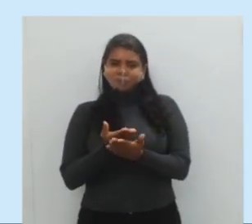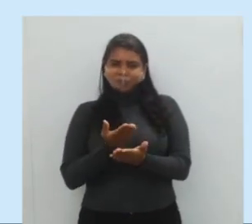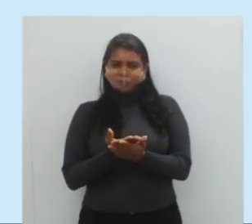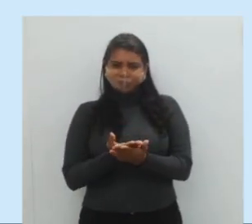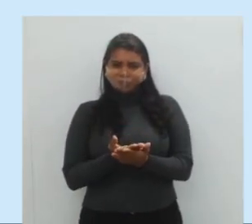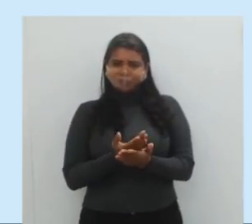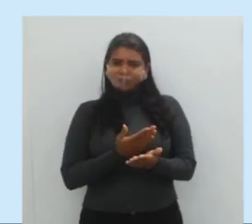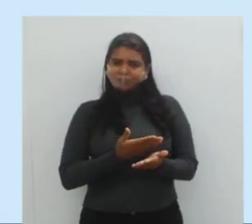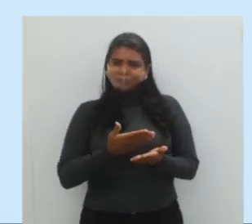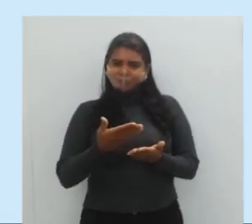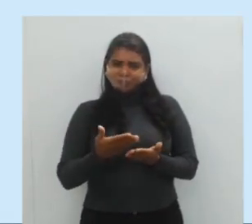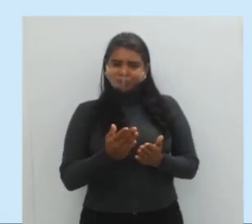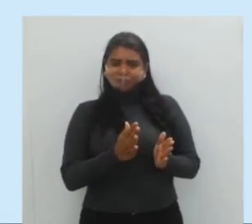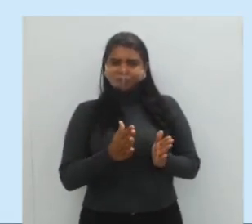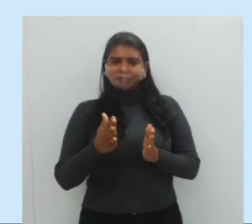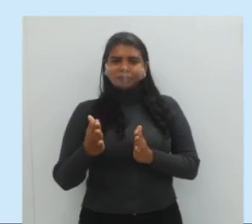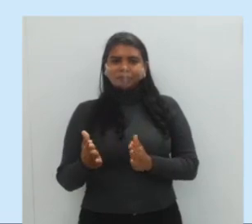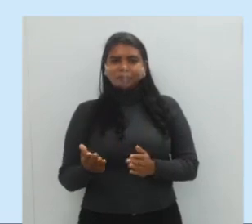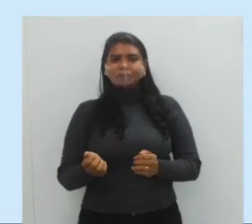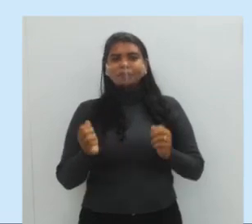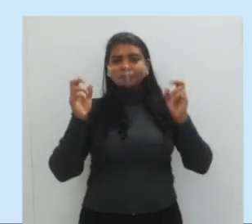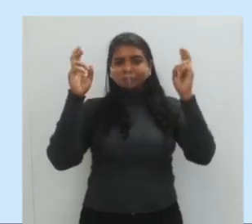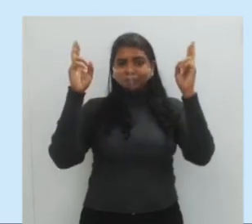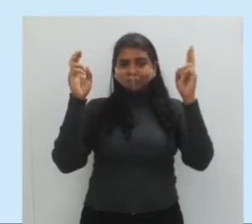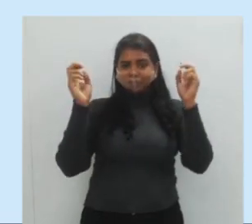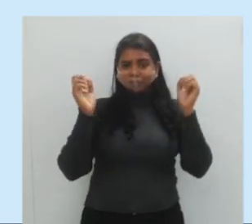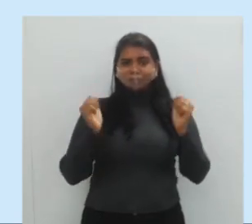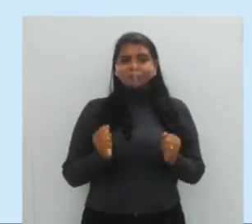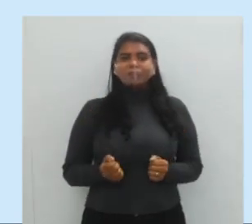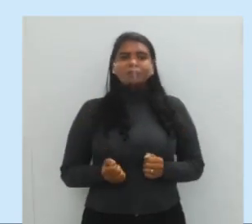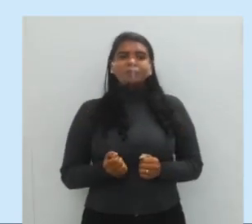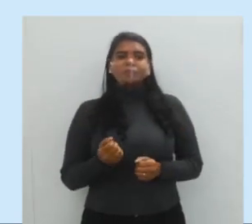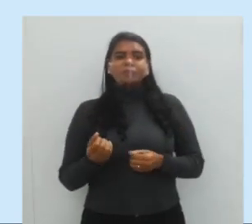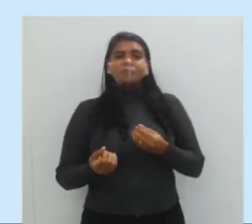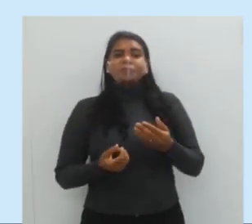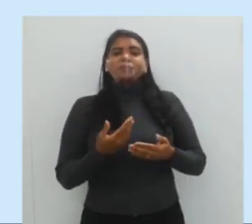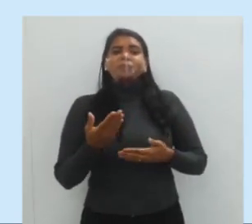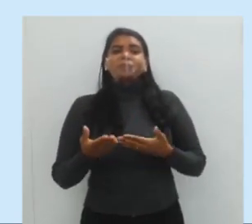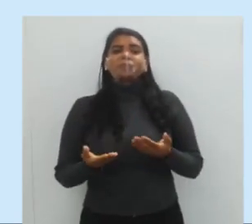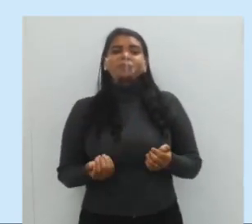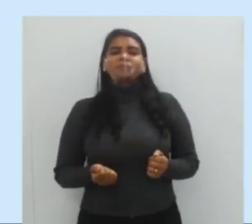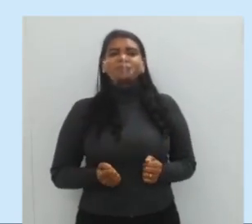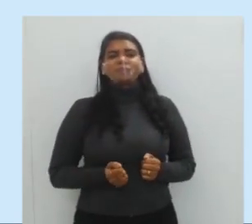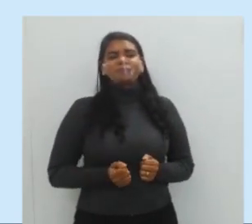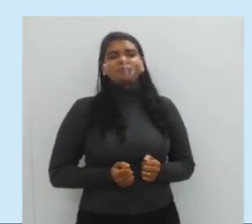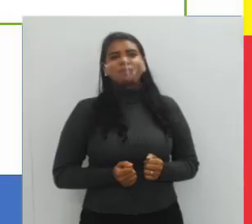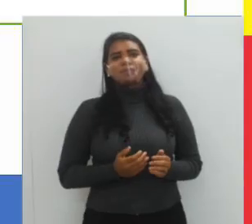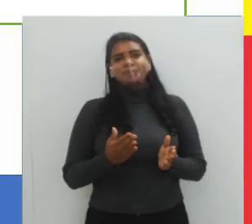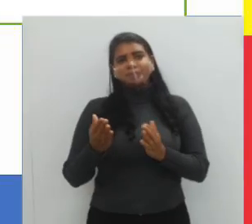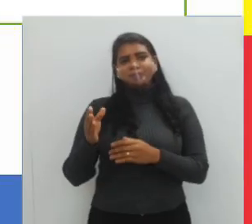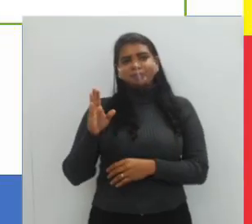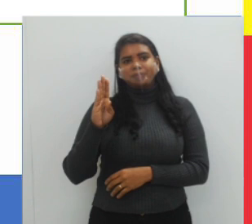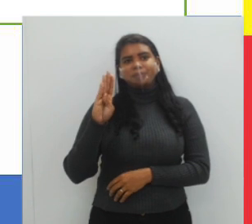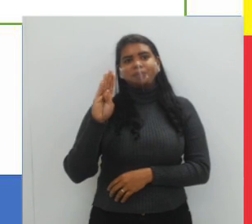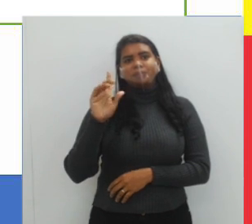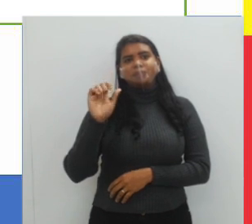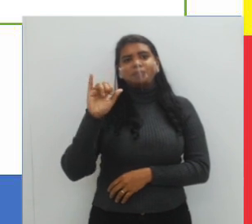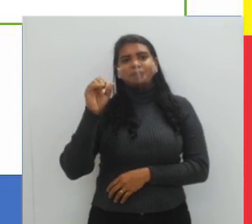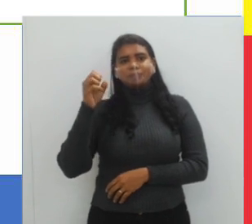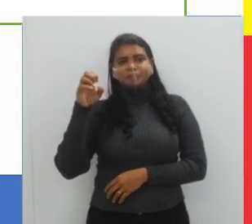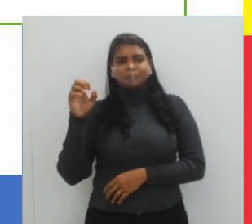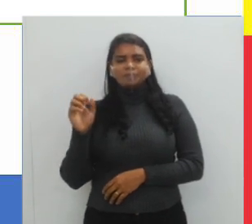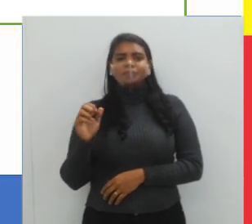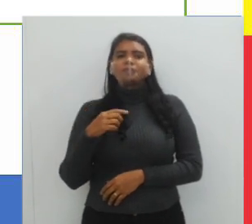um estudo. Para começar, eu trouxe aqui um texto motivador de Blaise Pascal. Esse texto